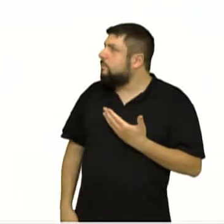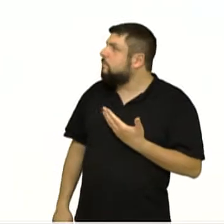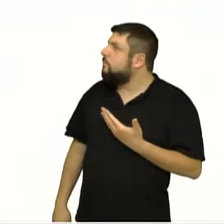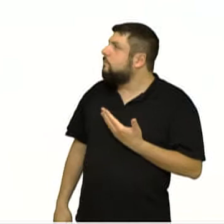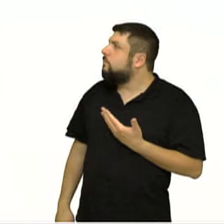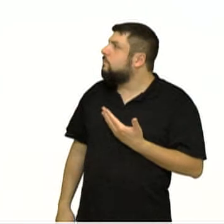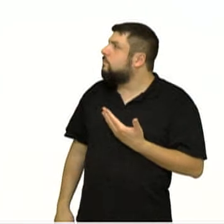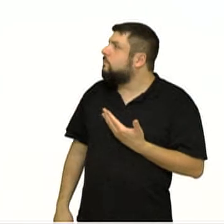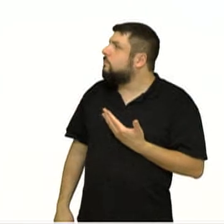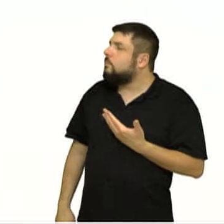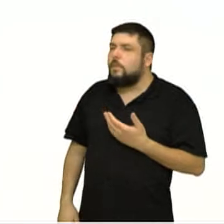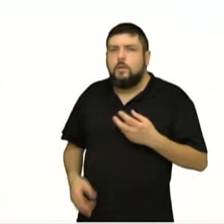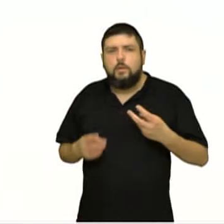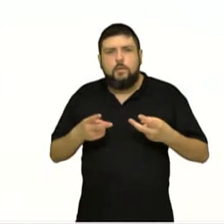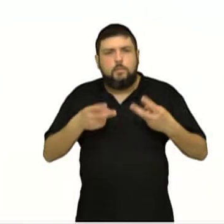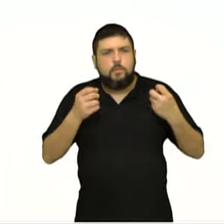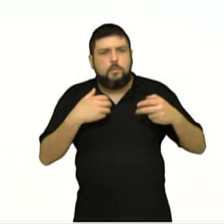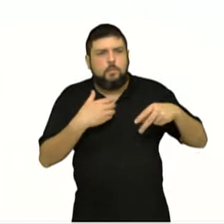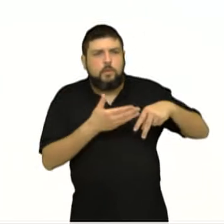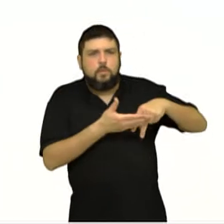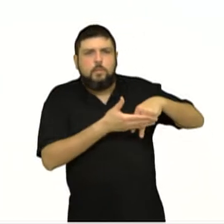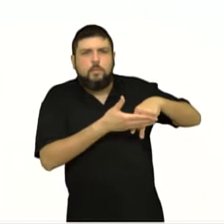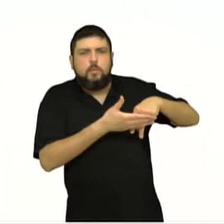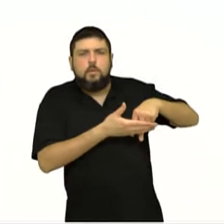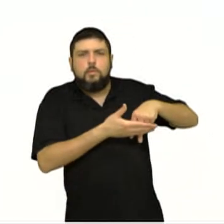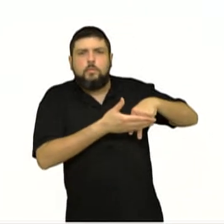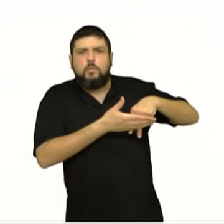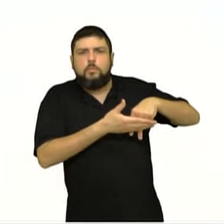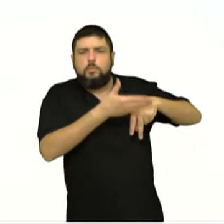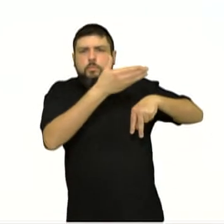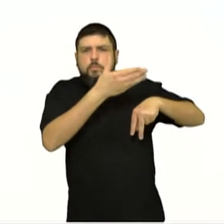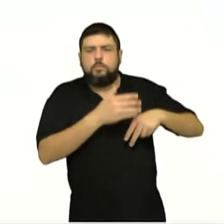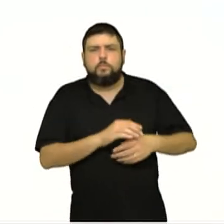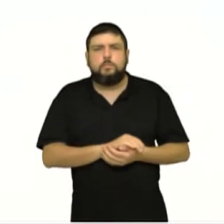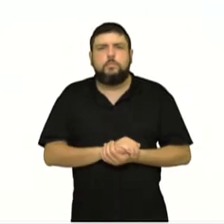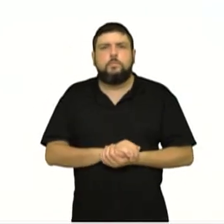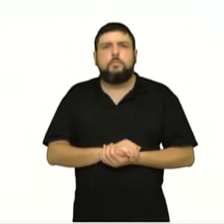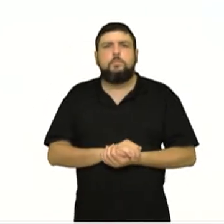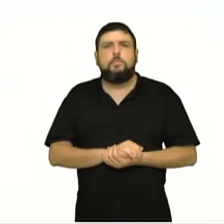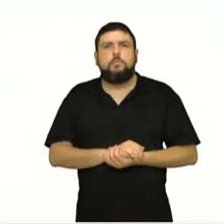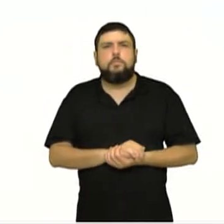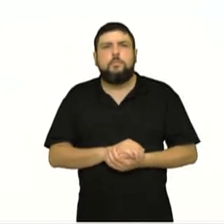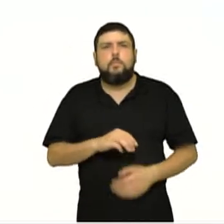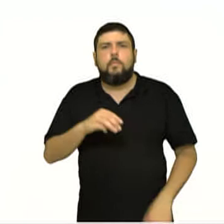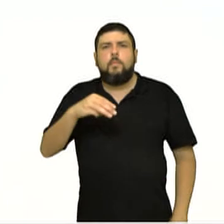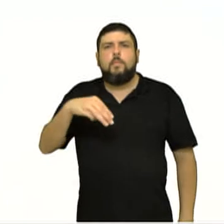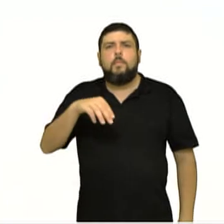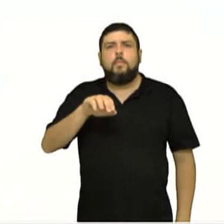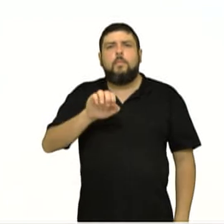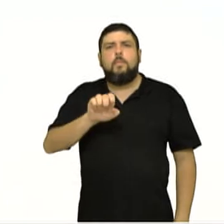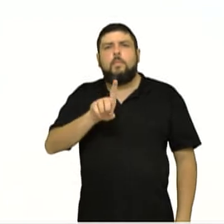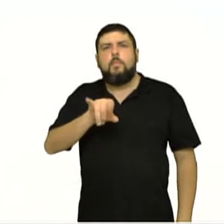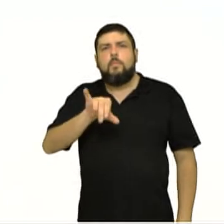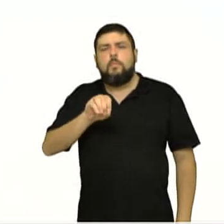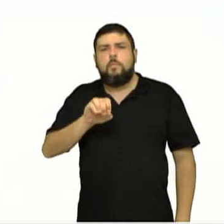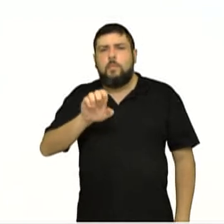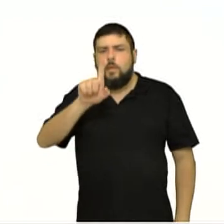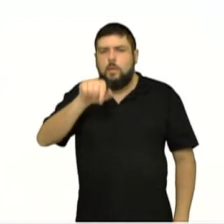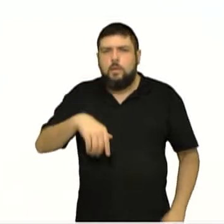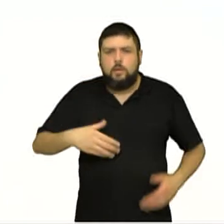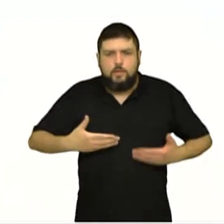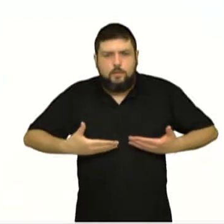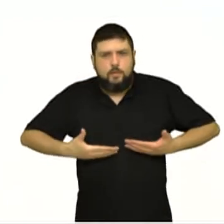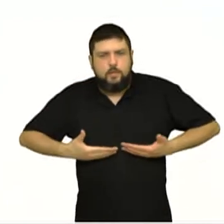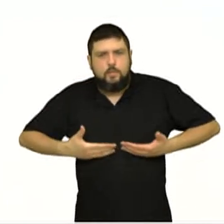imagem pega do joelho para cima até um pouco de teto do personagem. O plano médio apresenta o personagem até um pouco acima